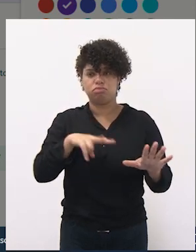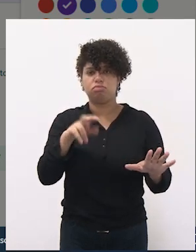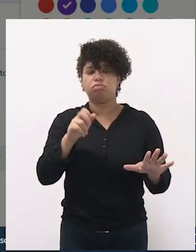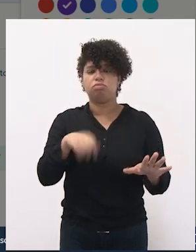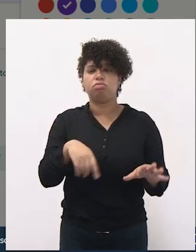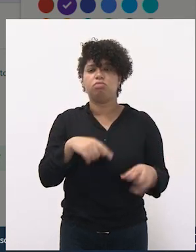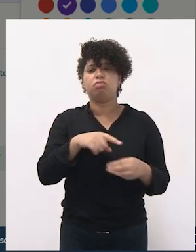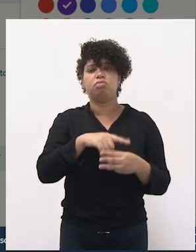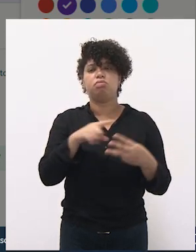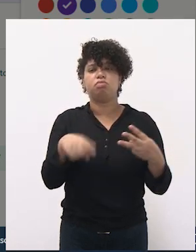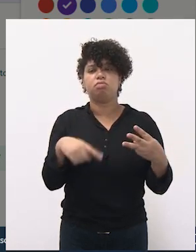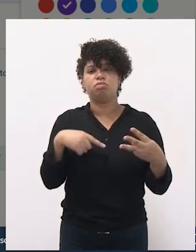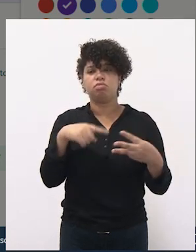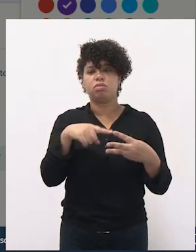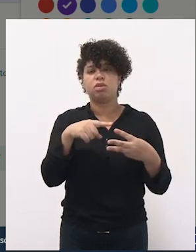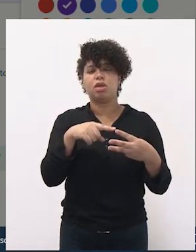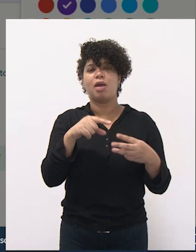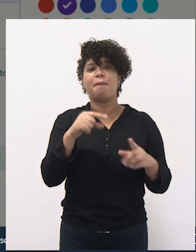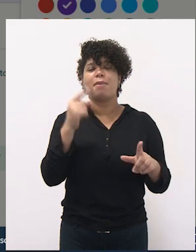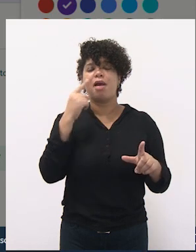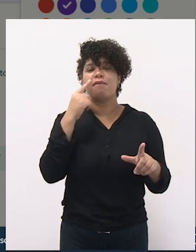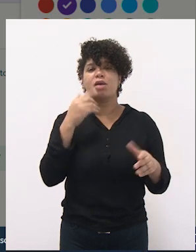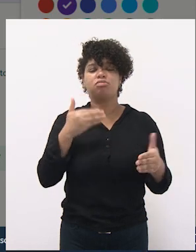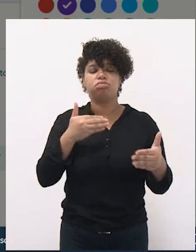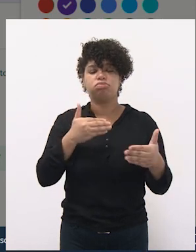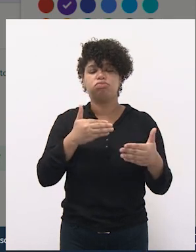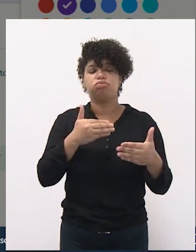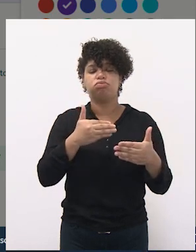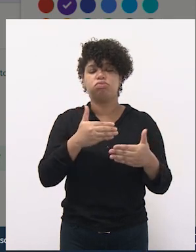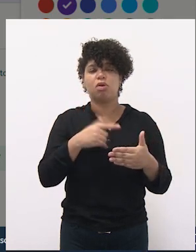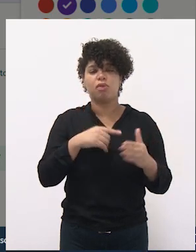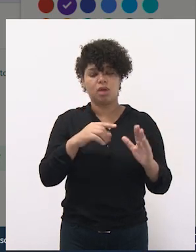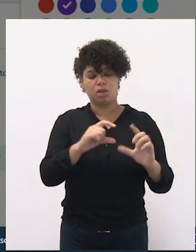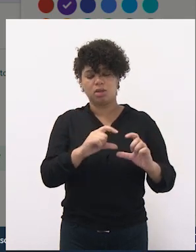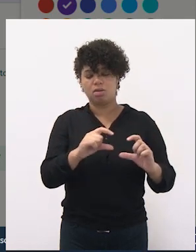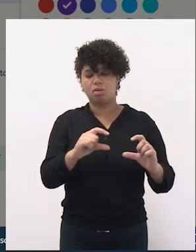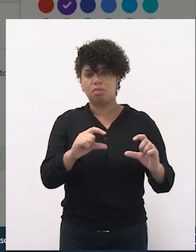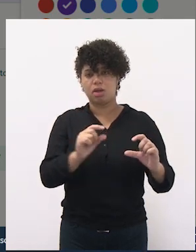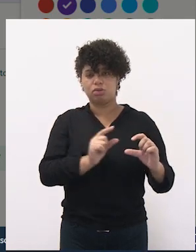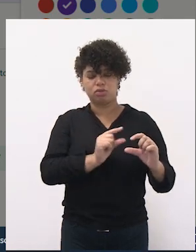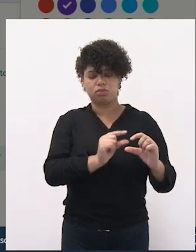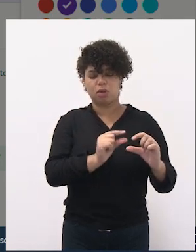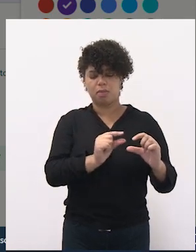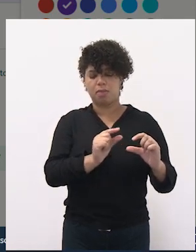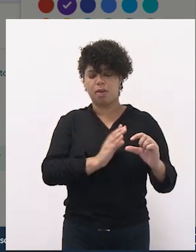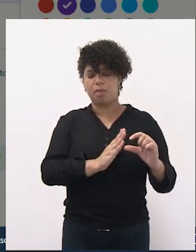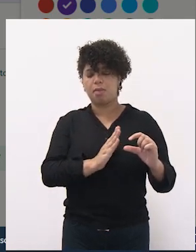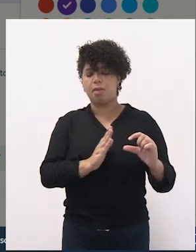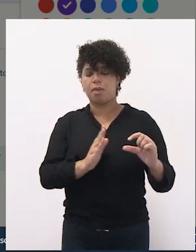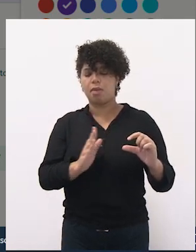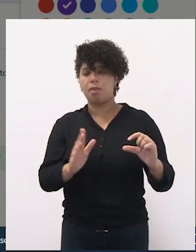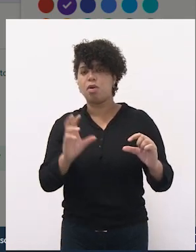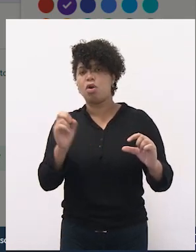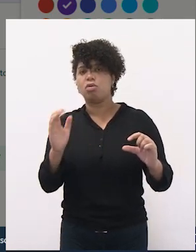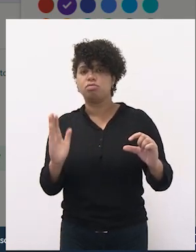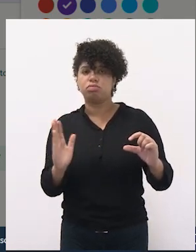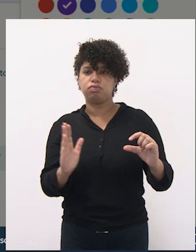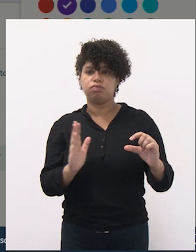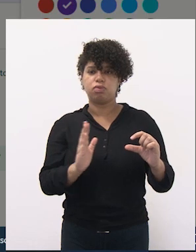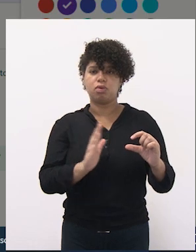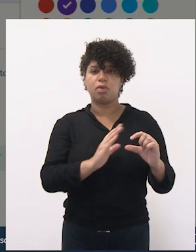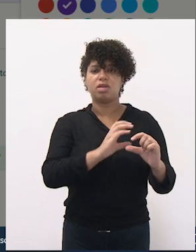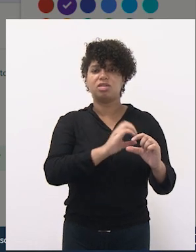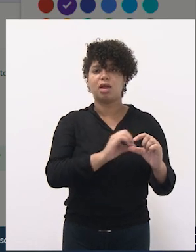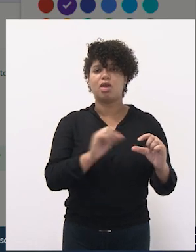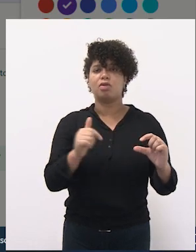como aquela barra de progresso, né, que aparece embaixo, em crescente, né, do 0 ao 100 e